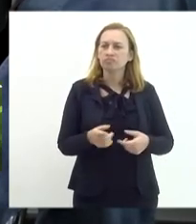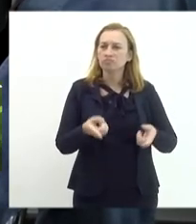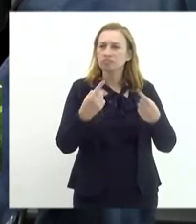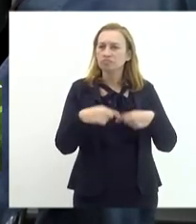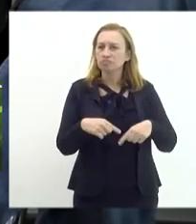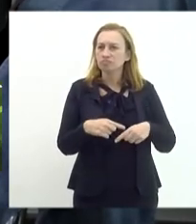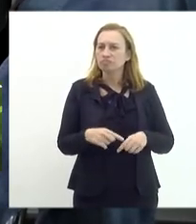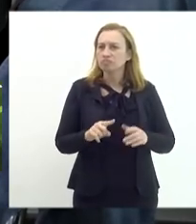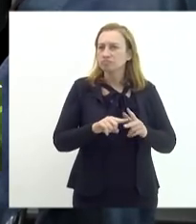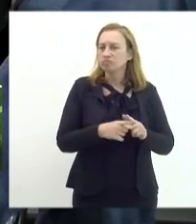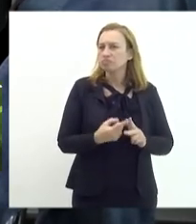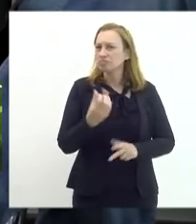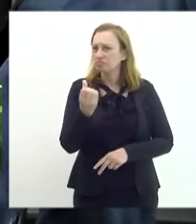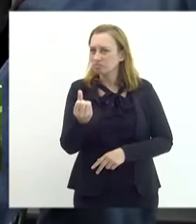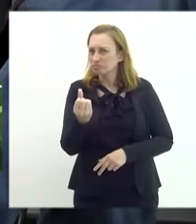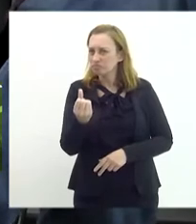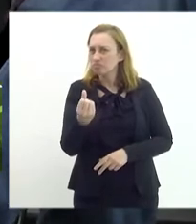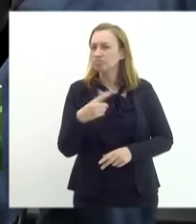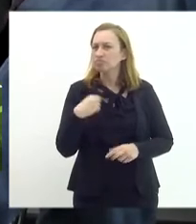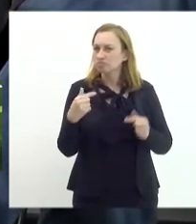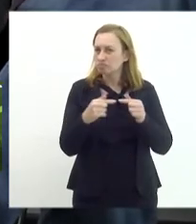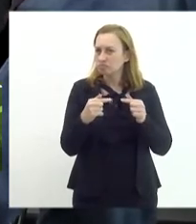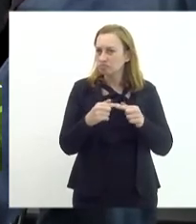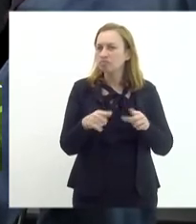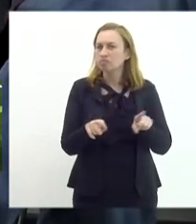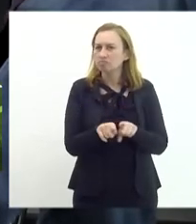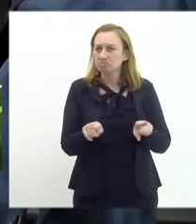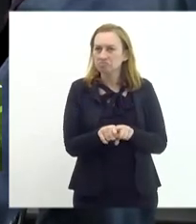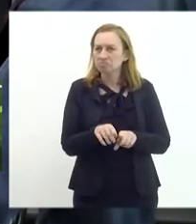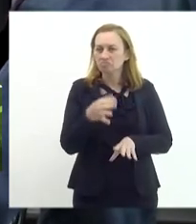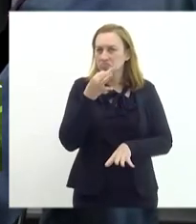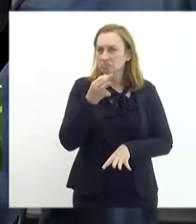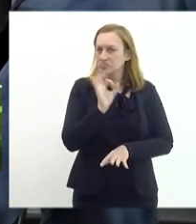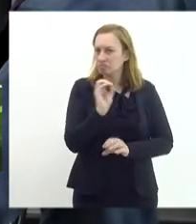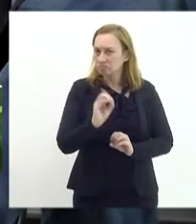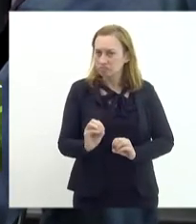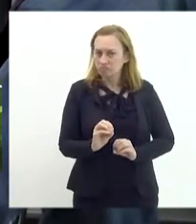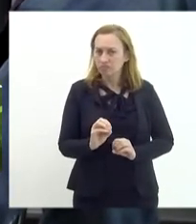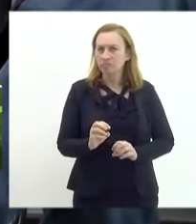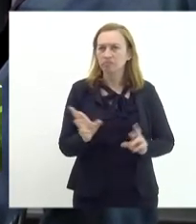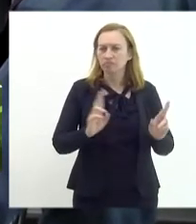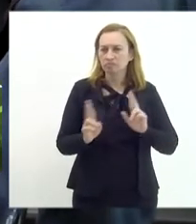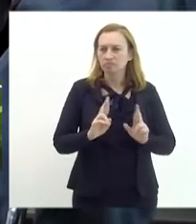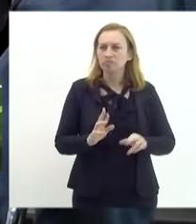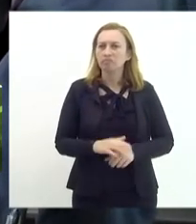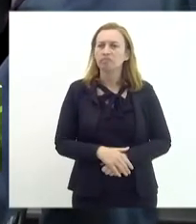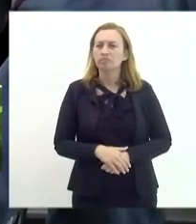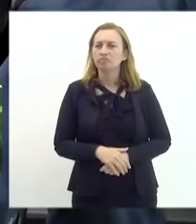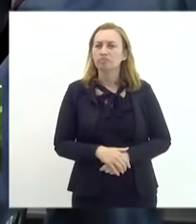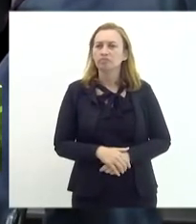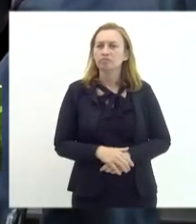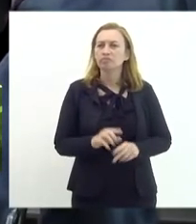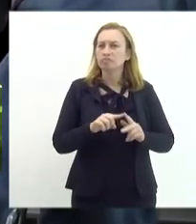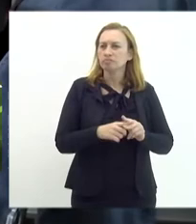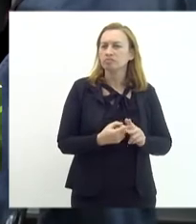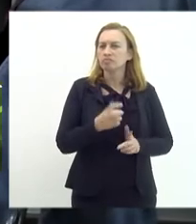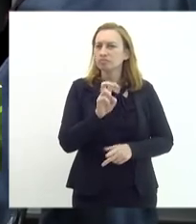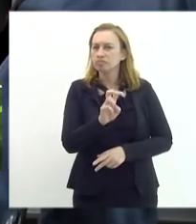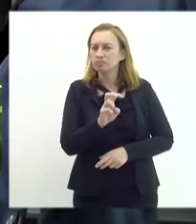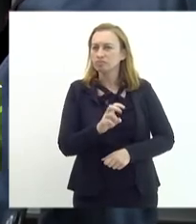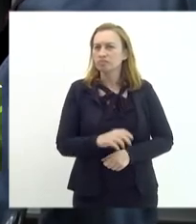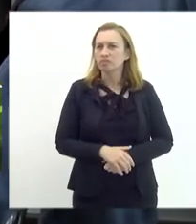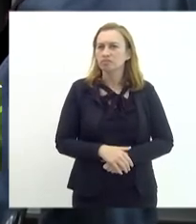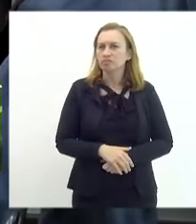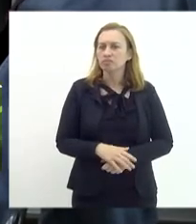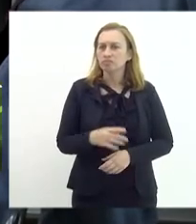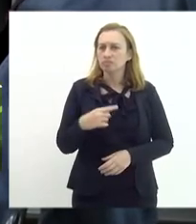a modificativa número 6, que também estamos de acordo, não temos nenhuma sugestão com relação. Com relação à modificativa número 5, e aí